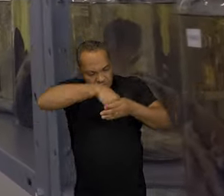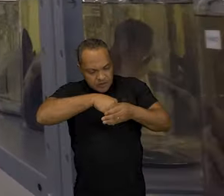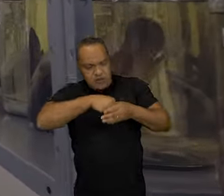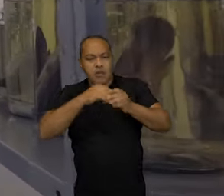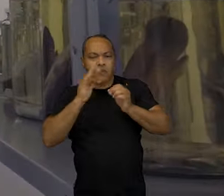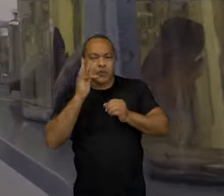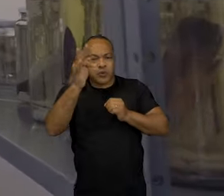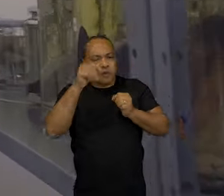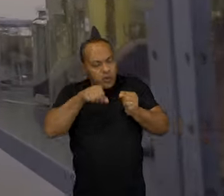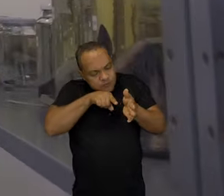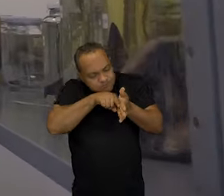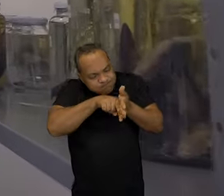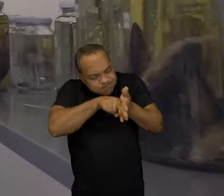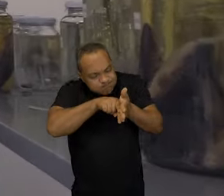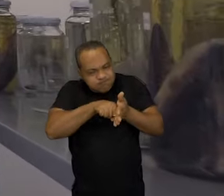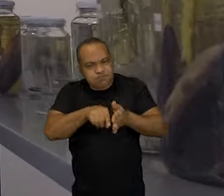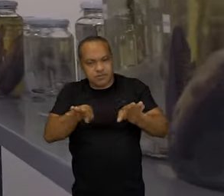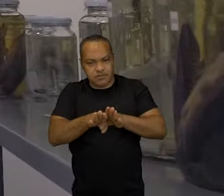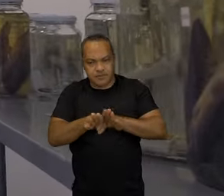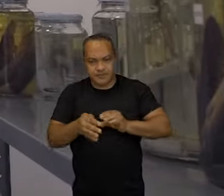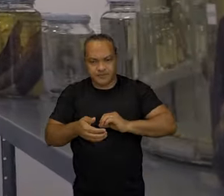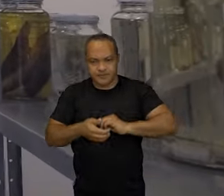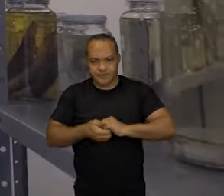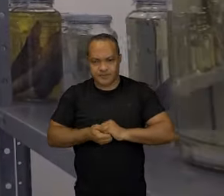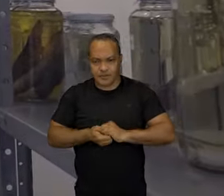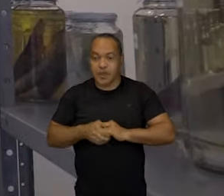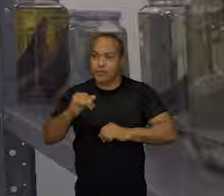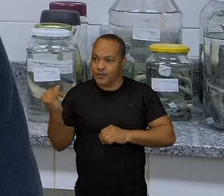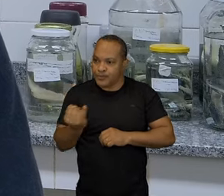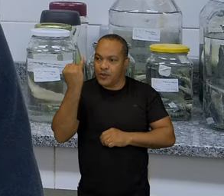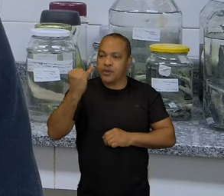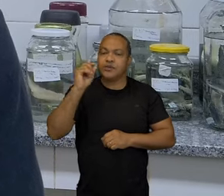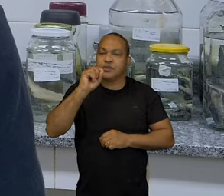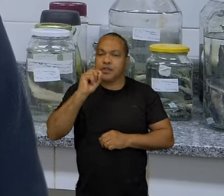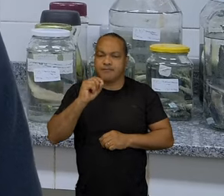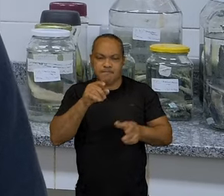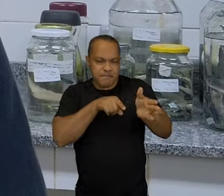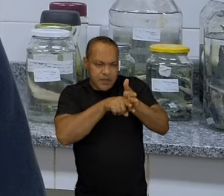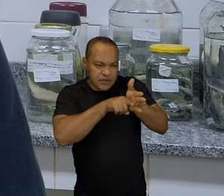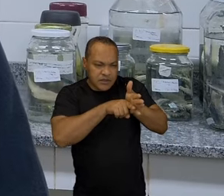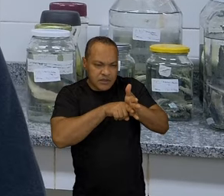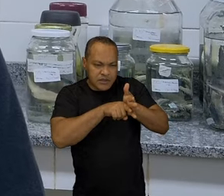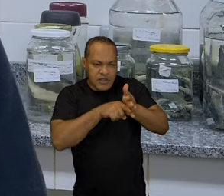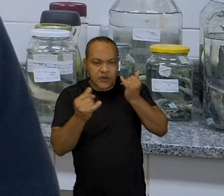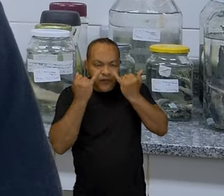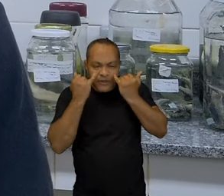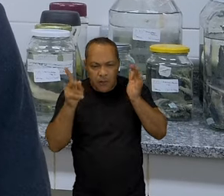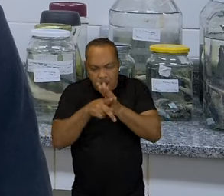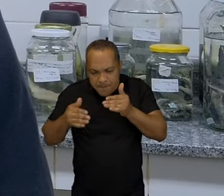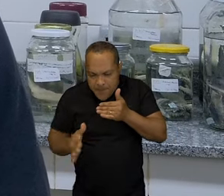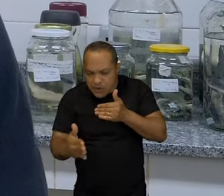ser investigados em pesquisas futuras. É muito importante que pesquisas de inventário de